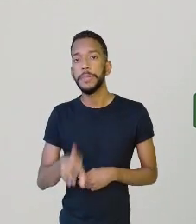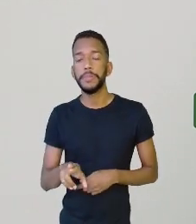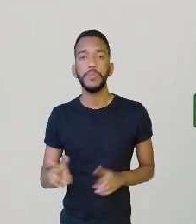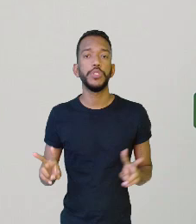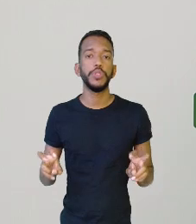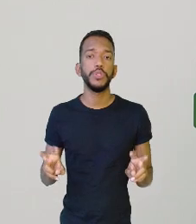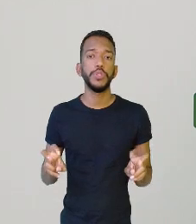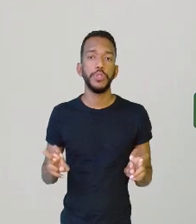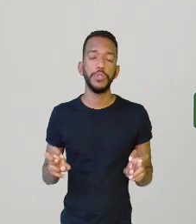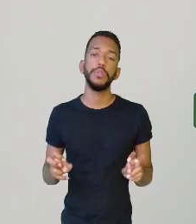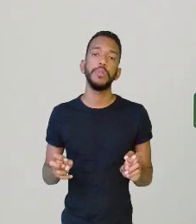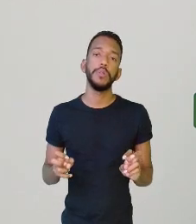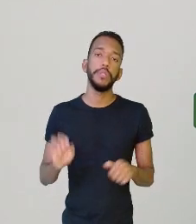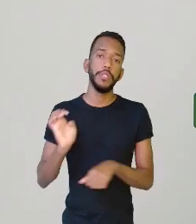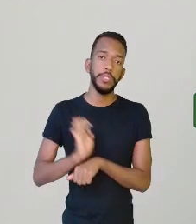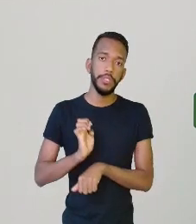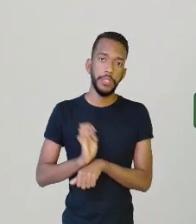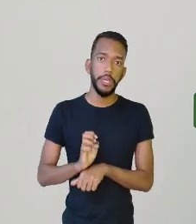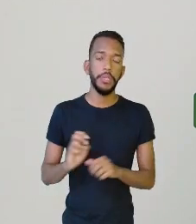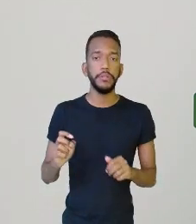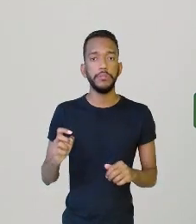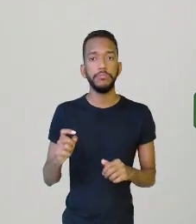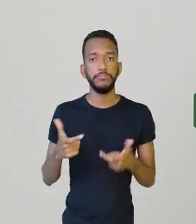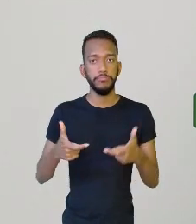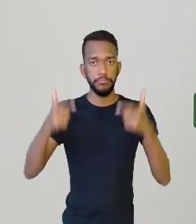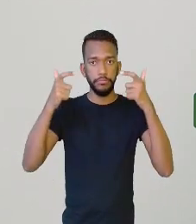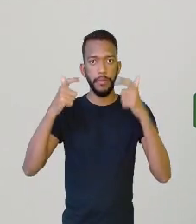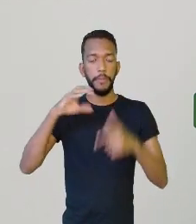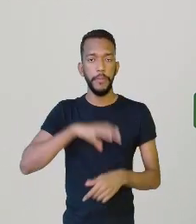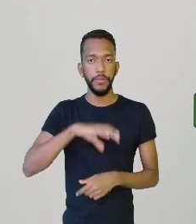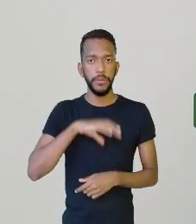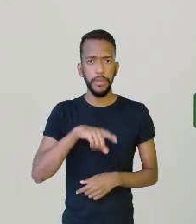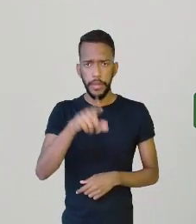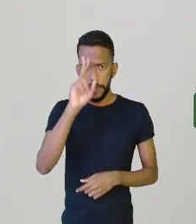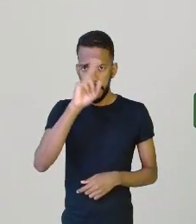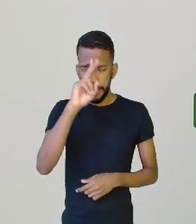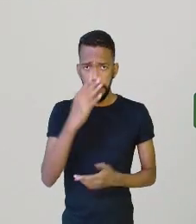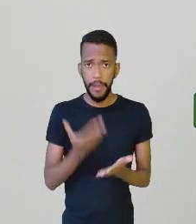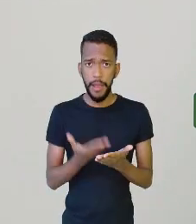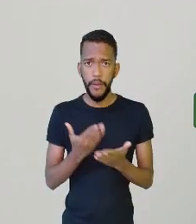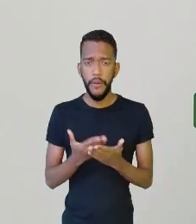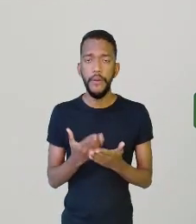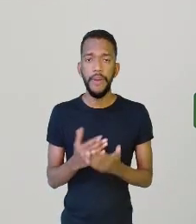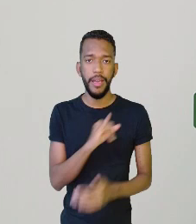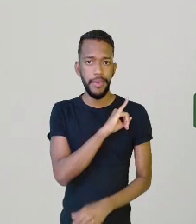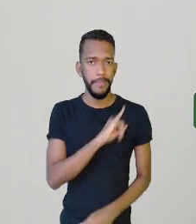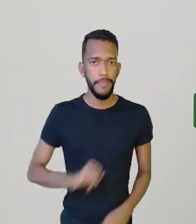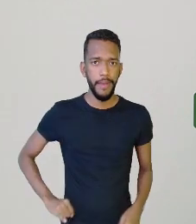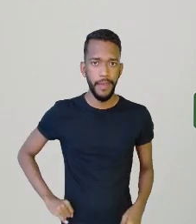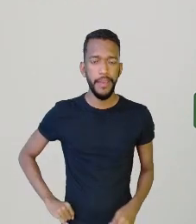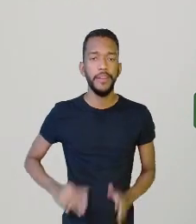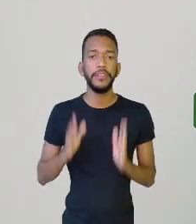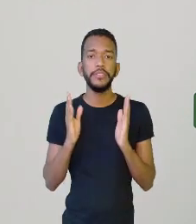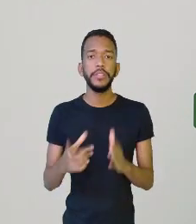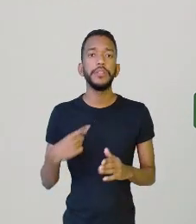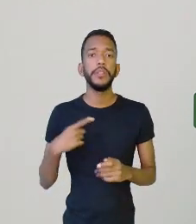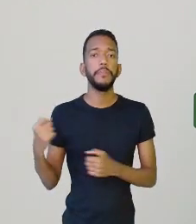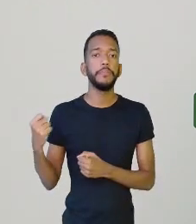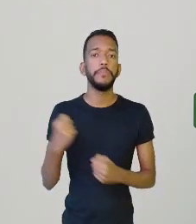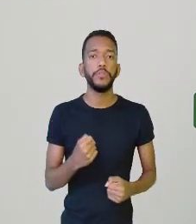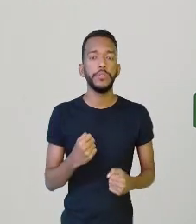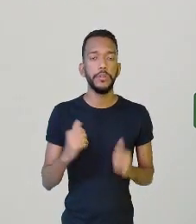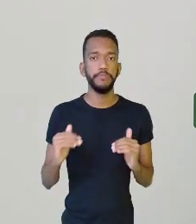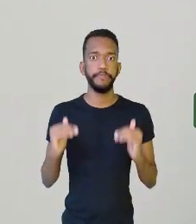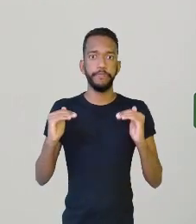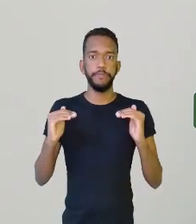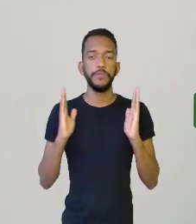ao Estado, à coroa portuguesa. Lembra na aula do Império que eu falei para vocês que o imperador ele tinha o poder